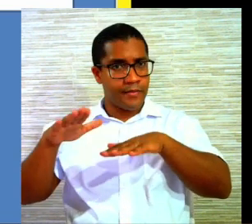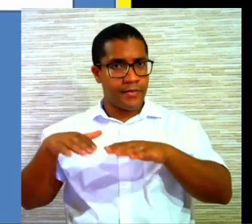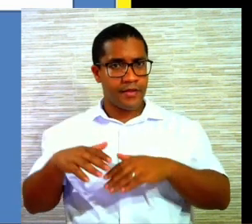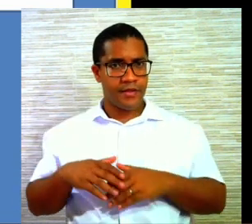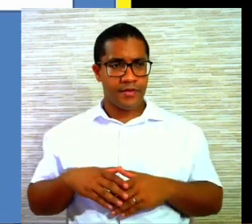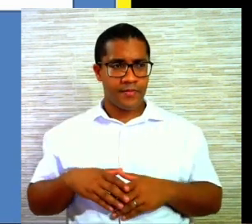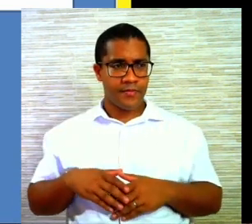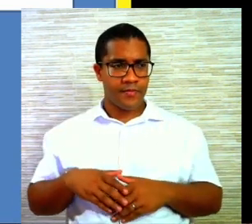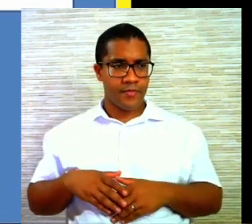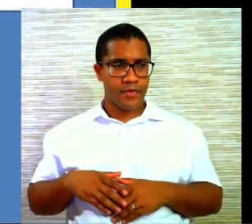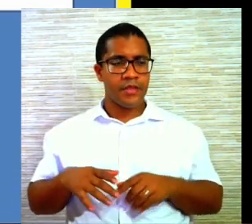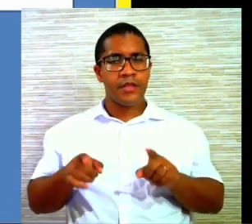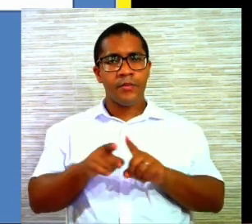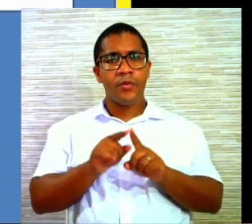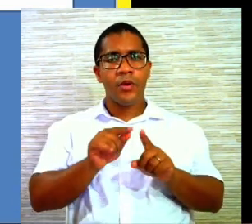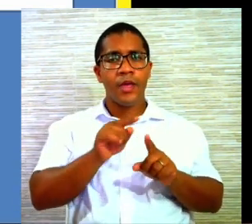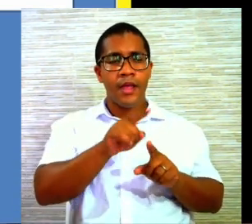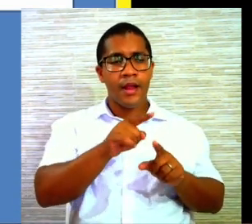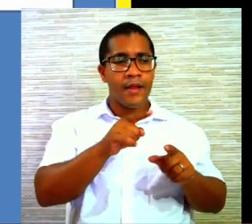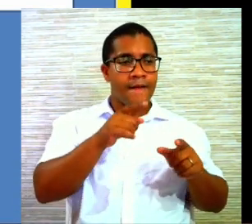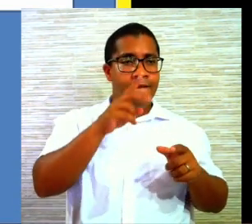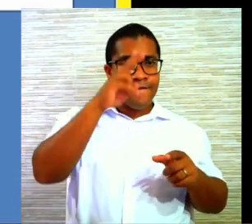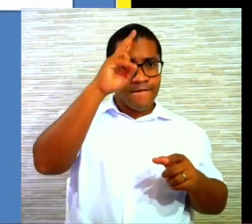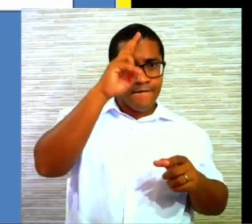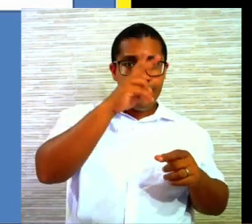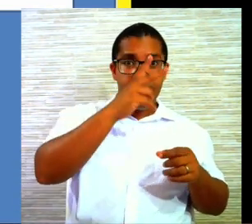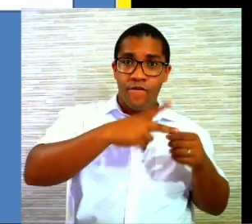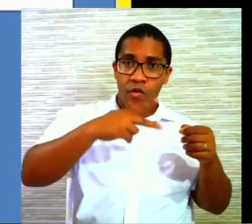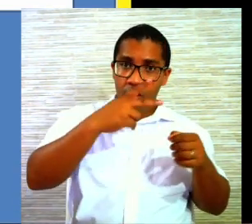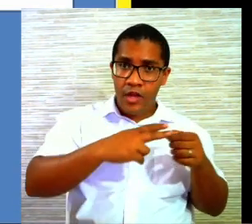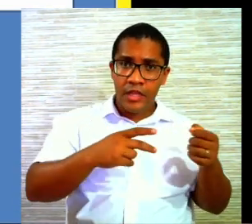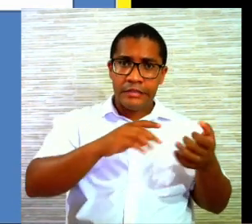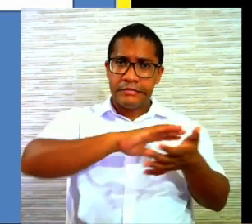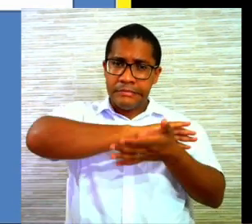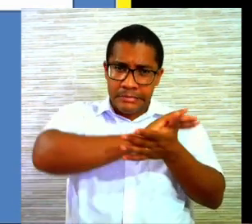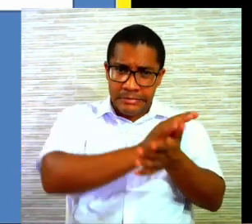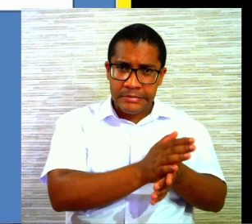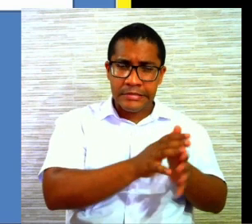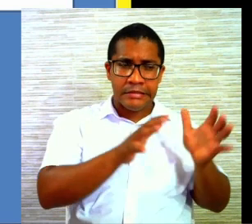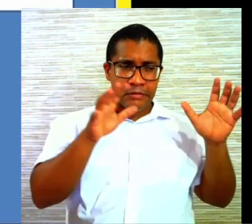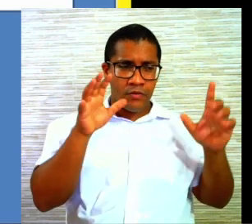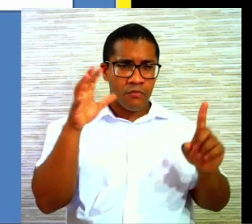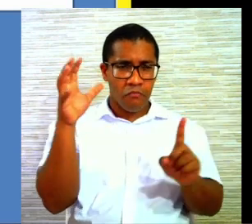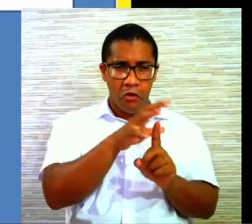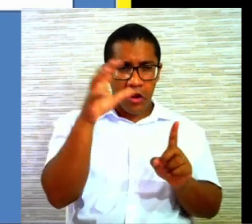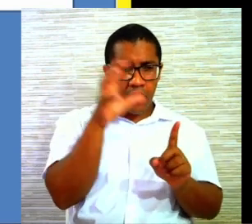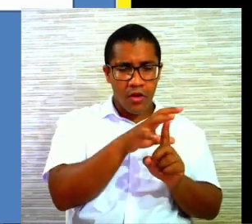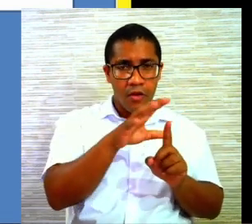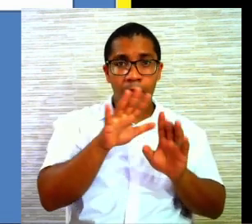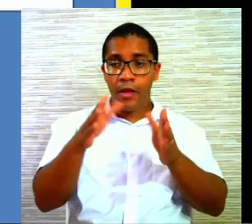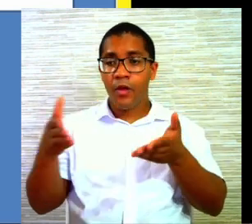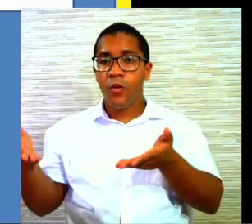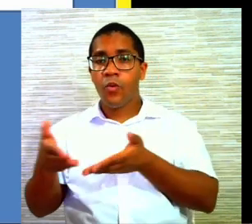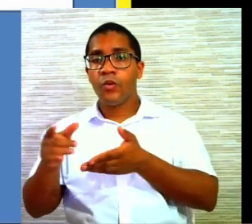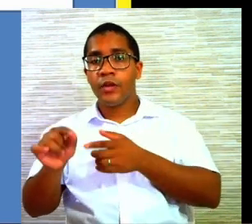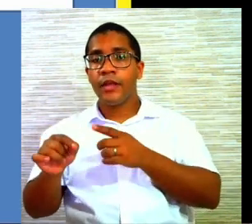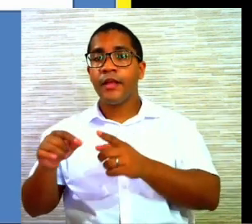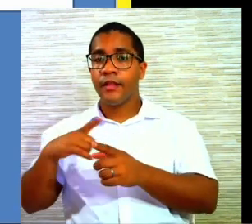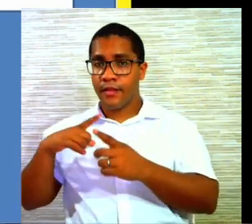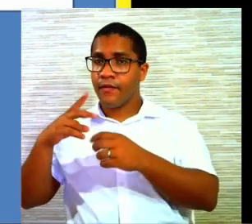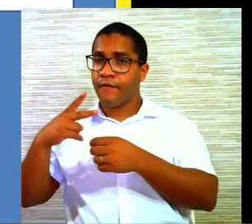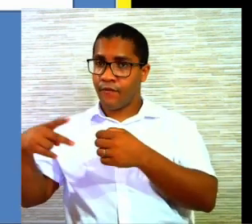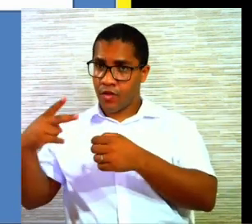ordem. Então, ameaça de violência psicológica, coerção física, punições. Hoje,